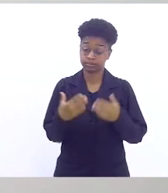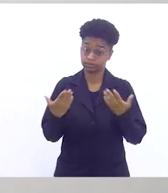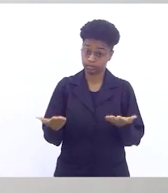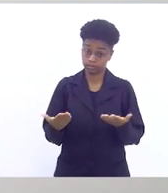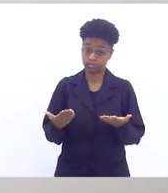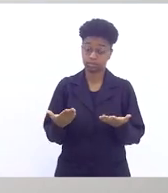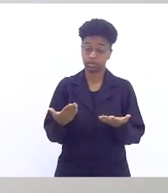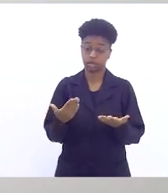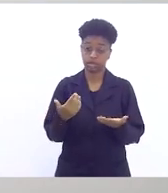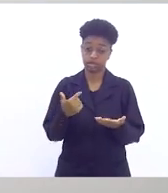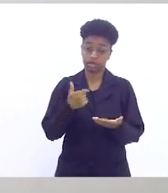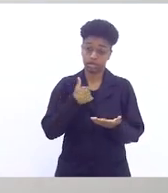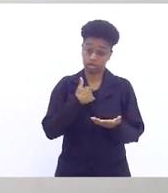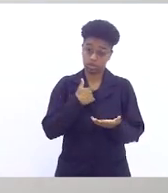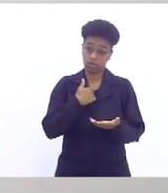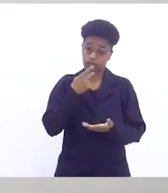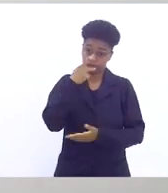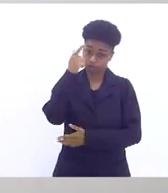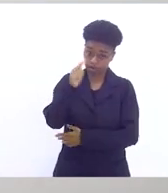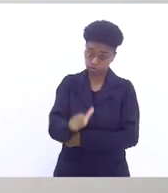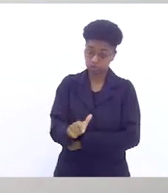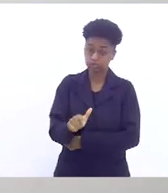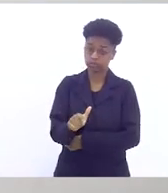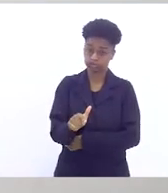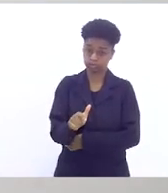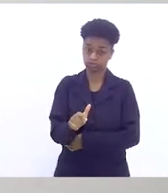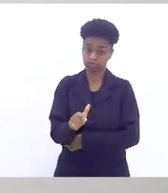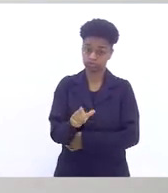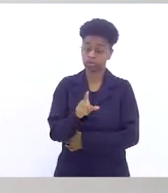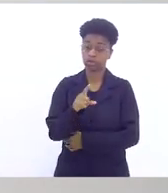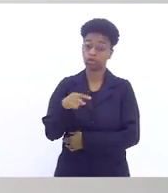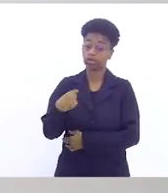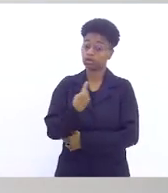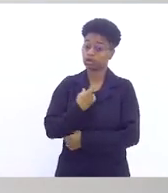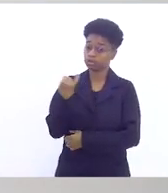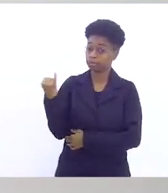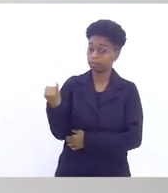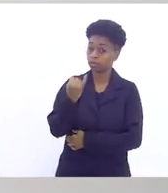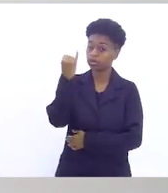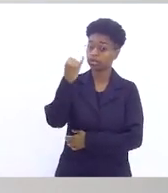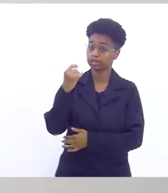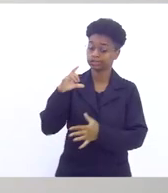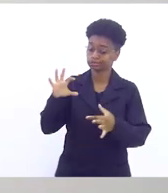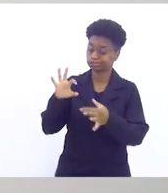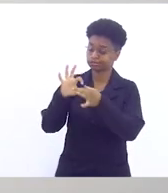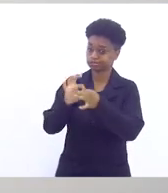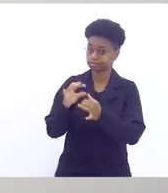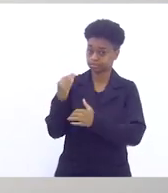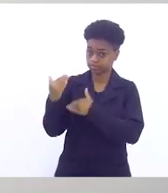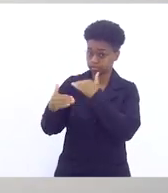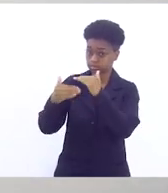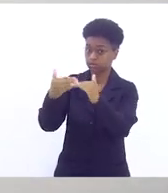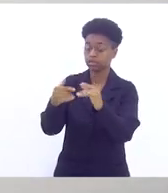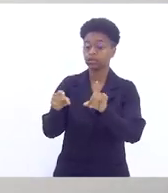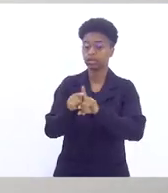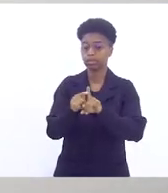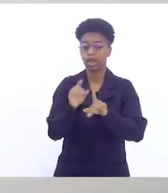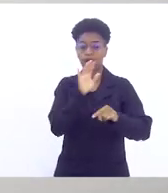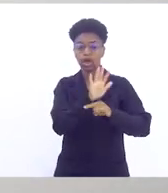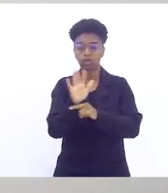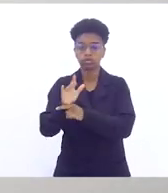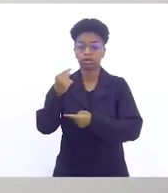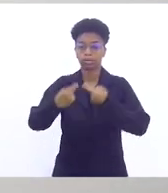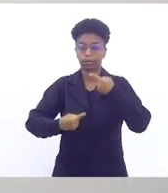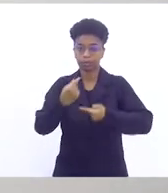refaço eu eu reafirmo que a nossa importância está nesse desenvolvimento entrar em ajudar nas políticas